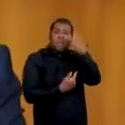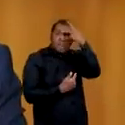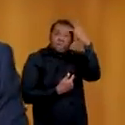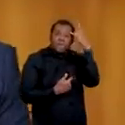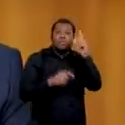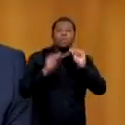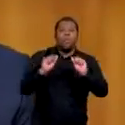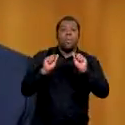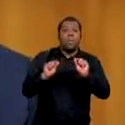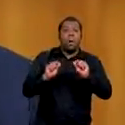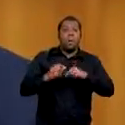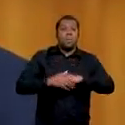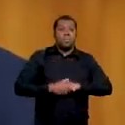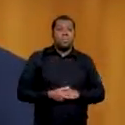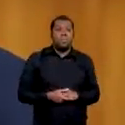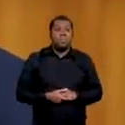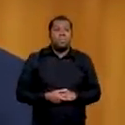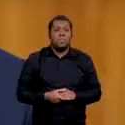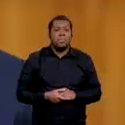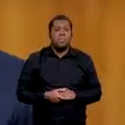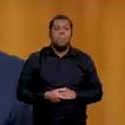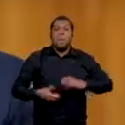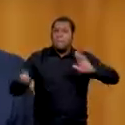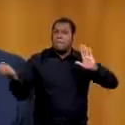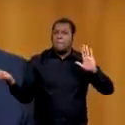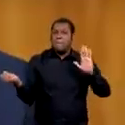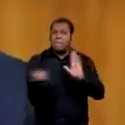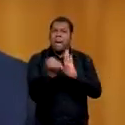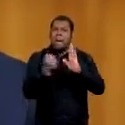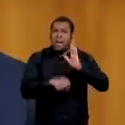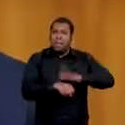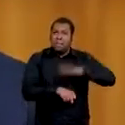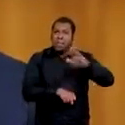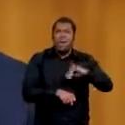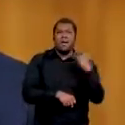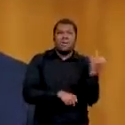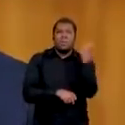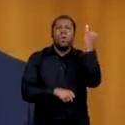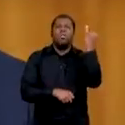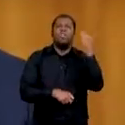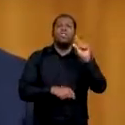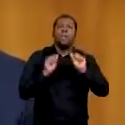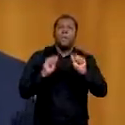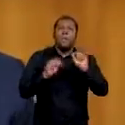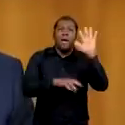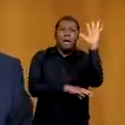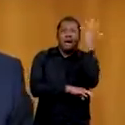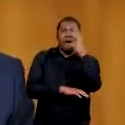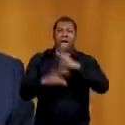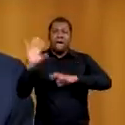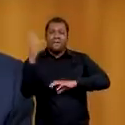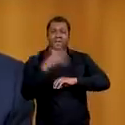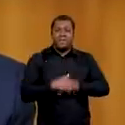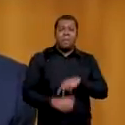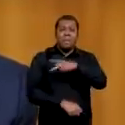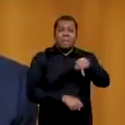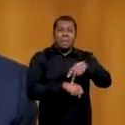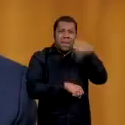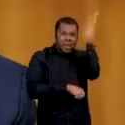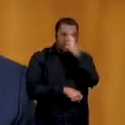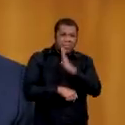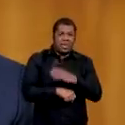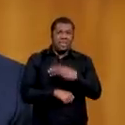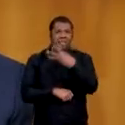olha, o maior patrimônio que nós temos é a nossa floresta em pé. O Brasil tem mais de 30 milhões